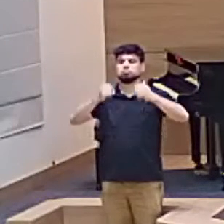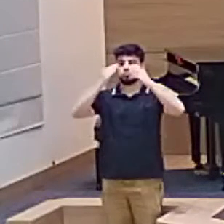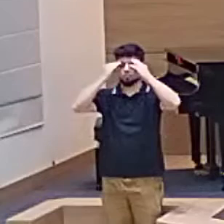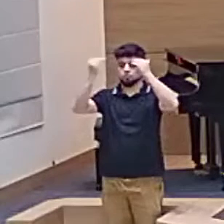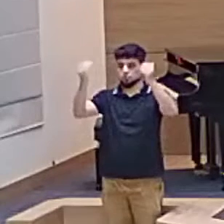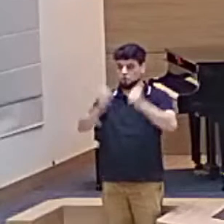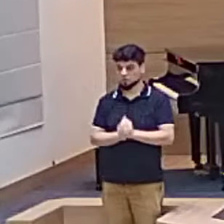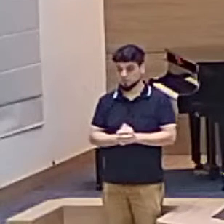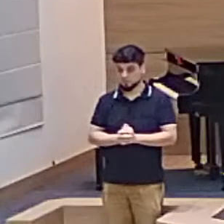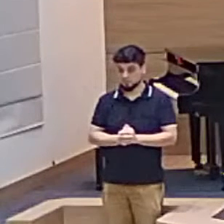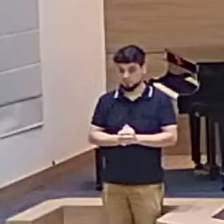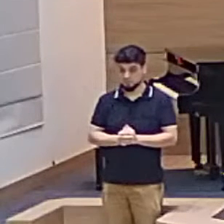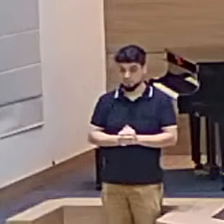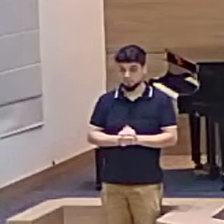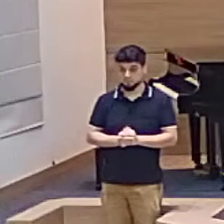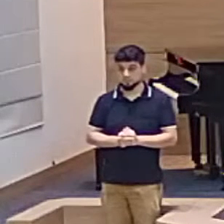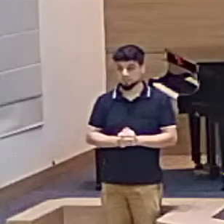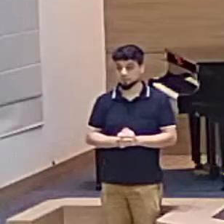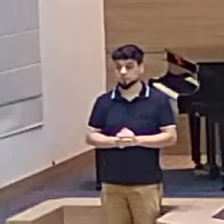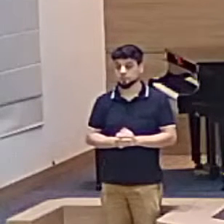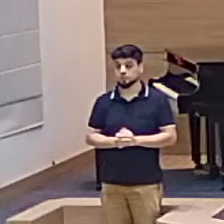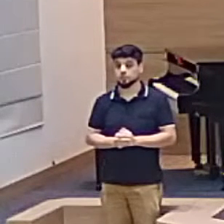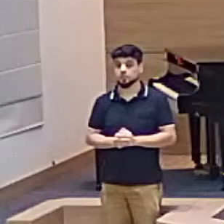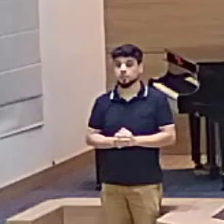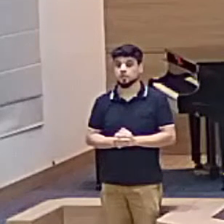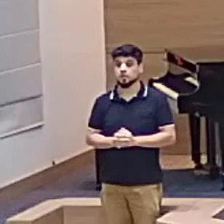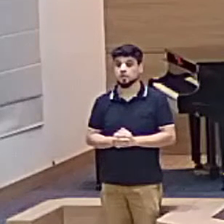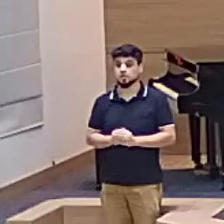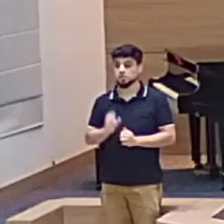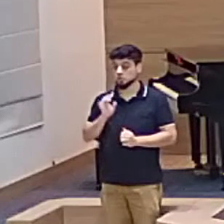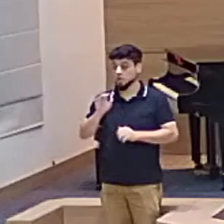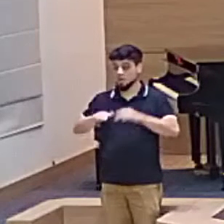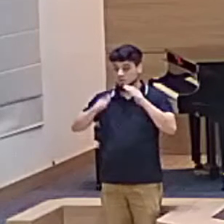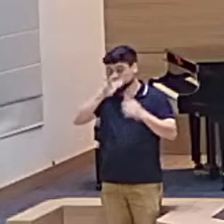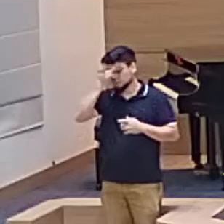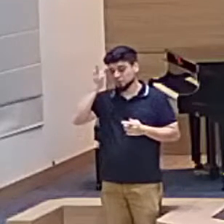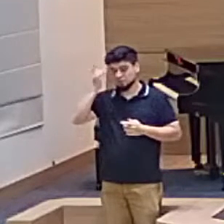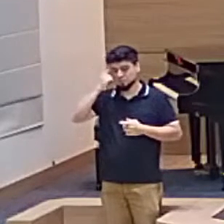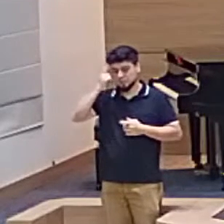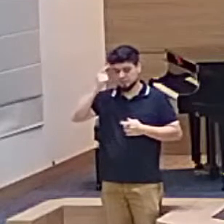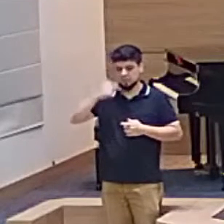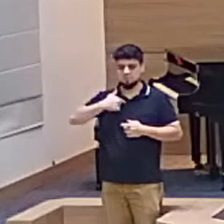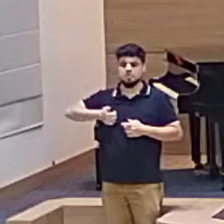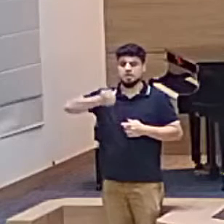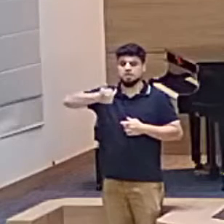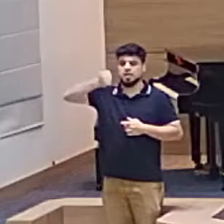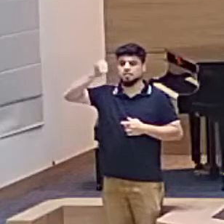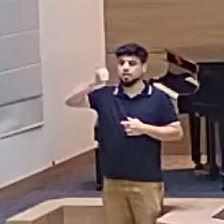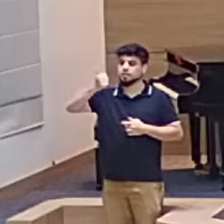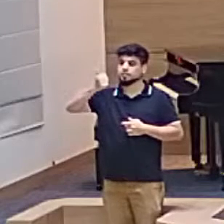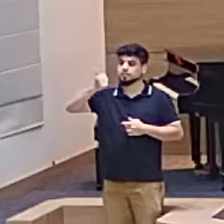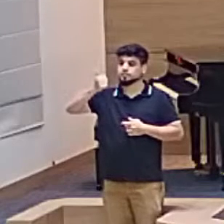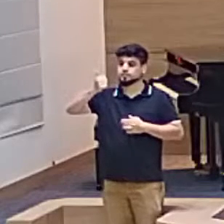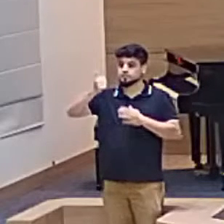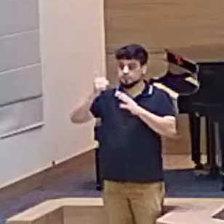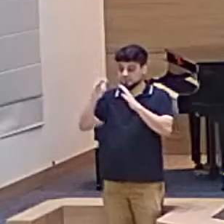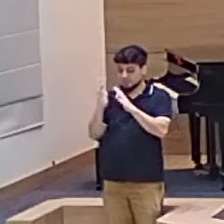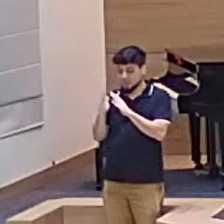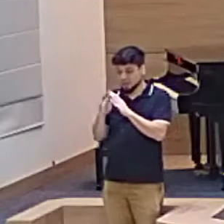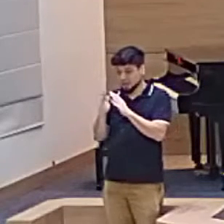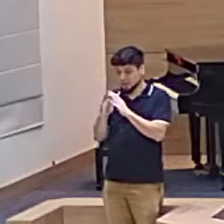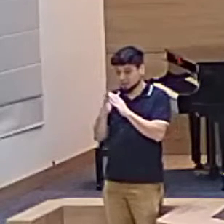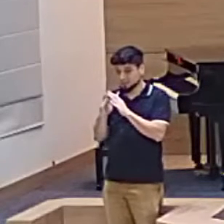como alguns se preocupa em ser o melhor lá fora mas em casa